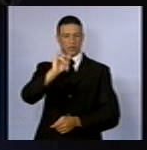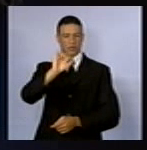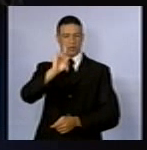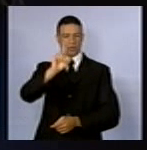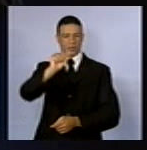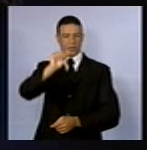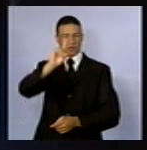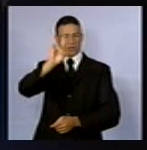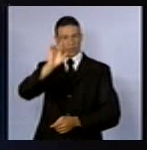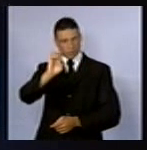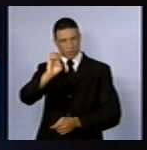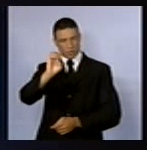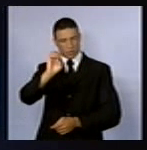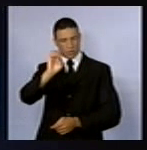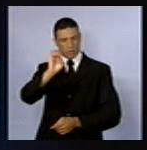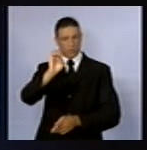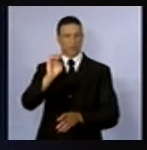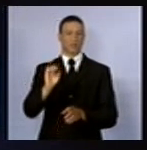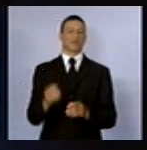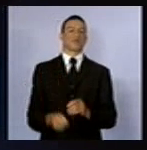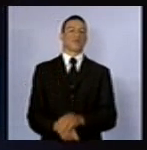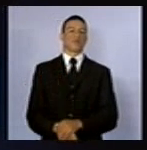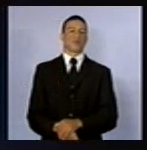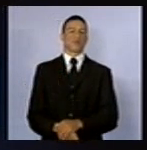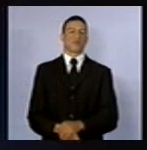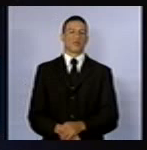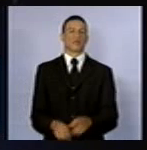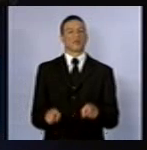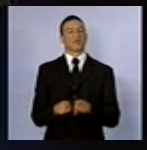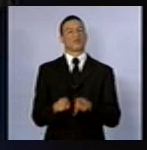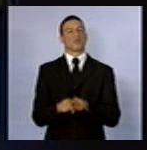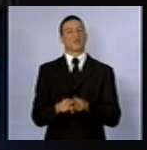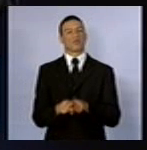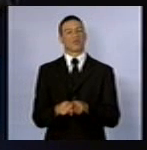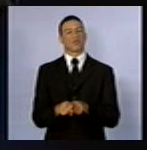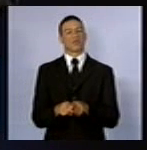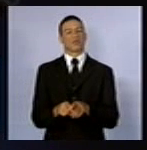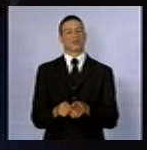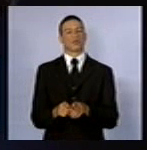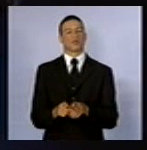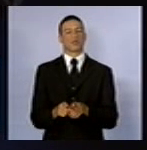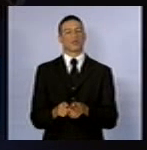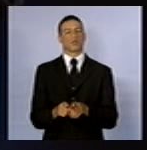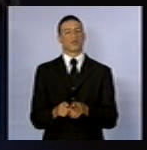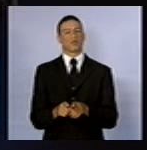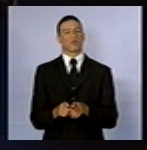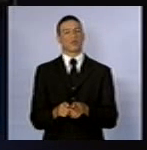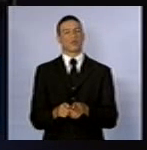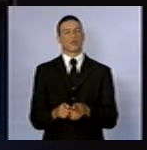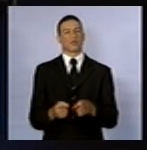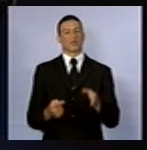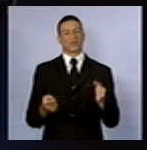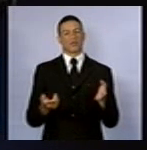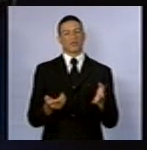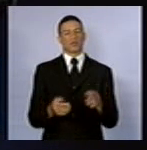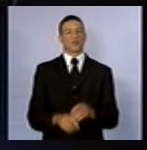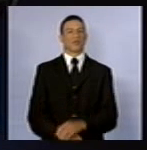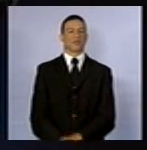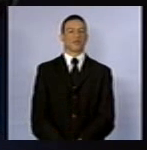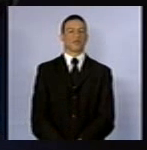pega e agora ele não tem mais o o limite o o o o item que ele vai se